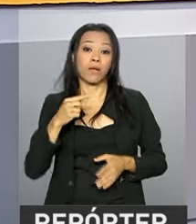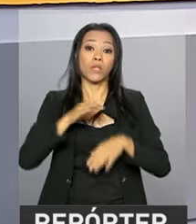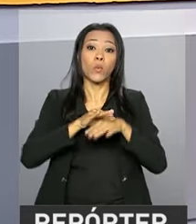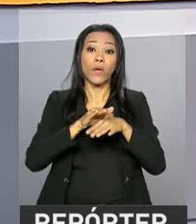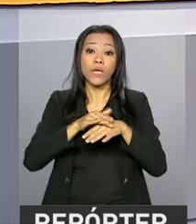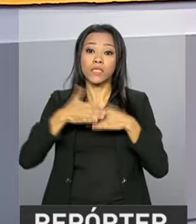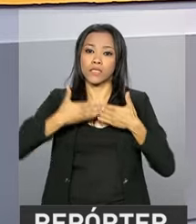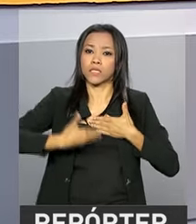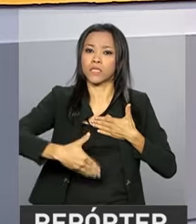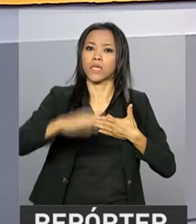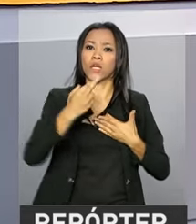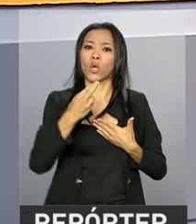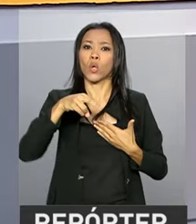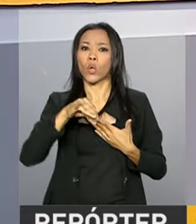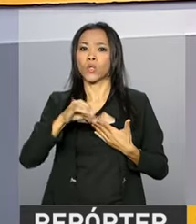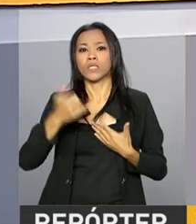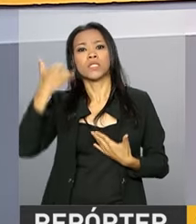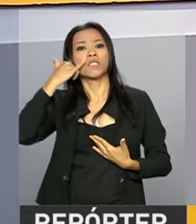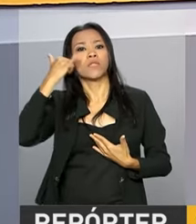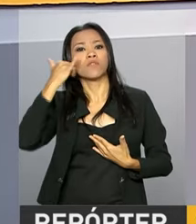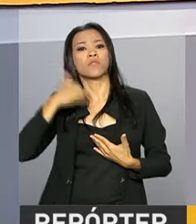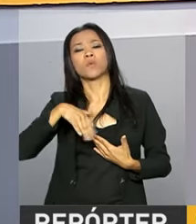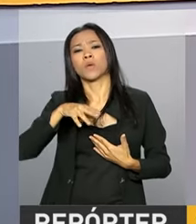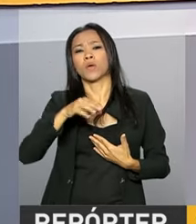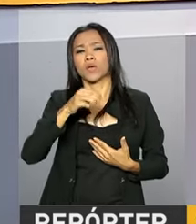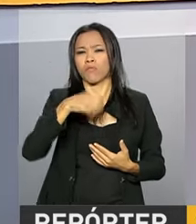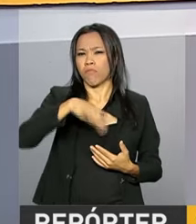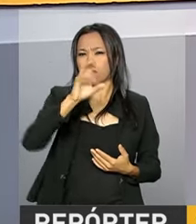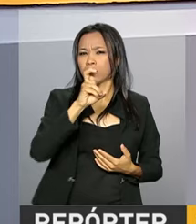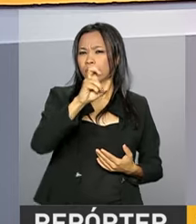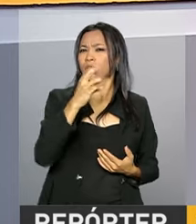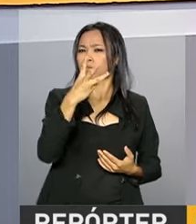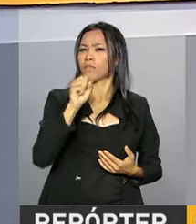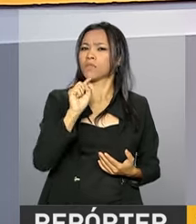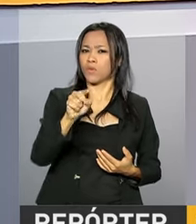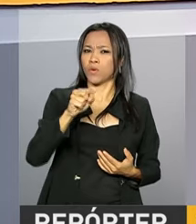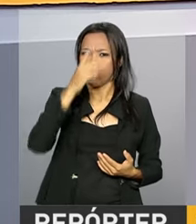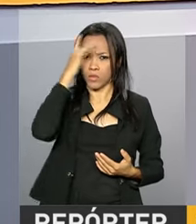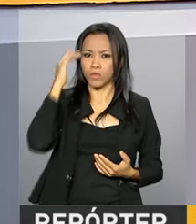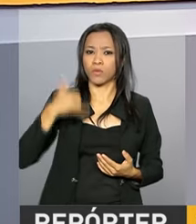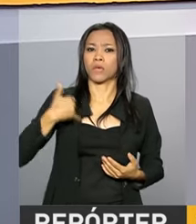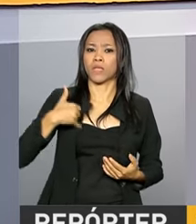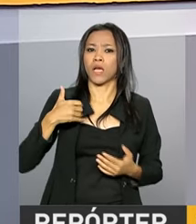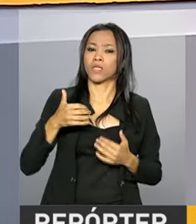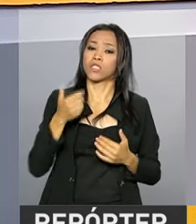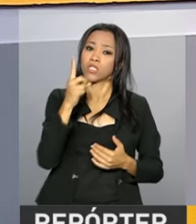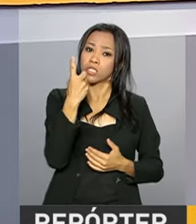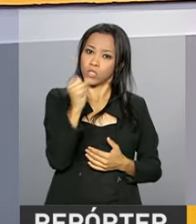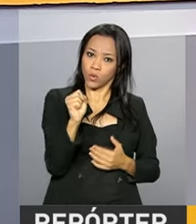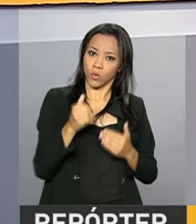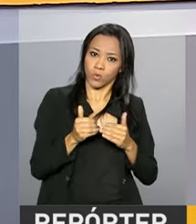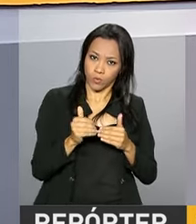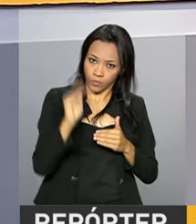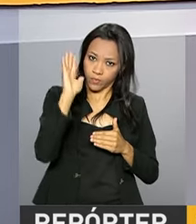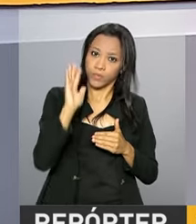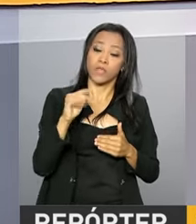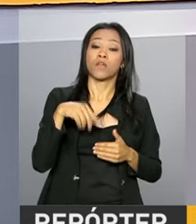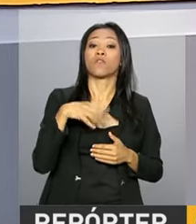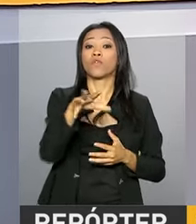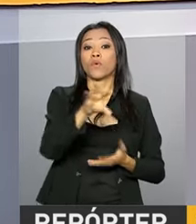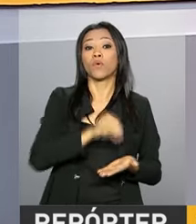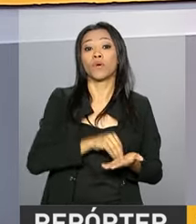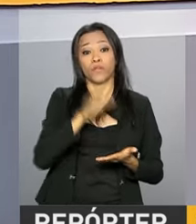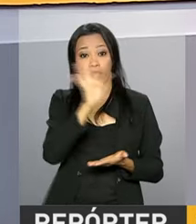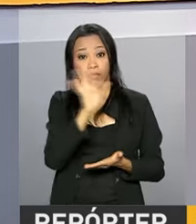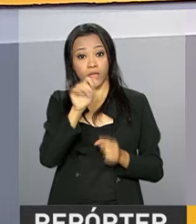crônicas entrevistou por telefone mais de 53 mil pessoas com idades a partir de 18 anos. Os dados foram coletados entre fevereiro